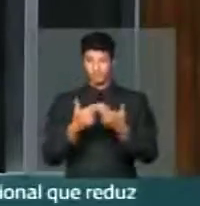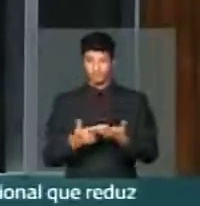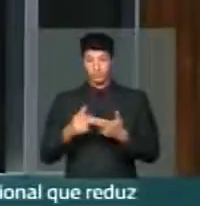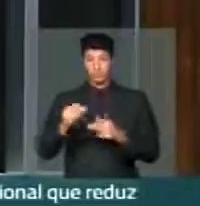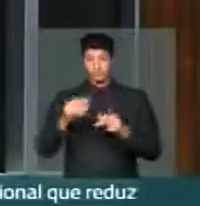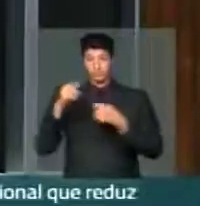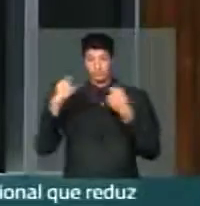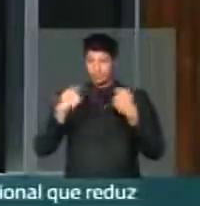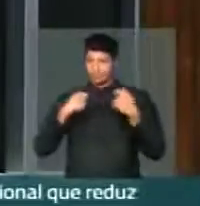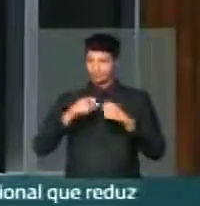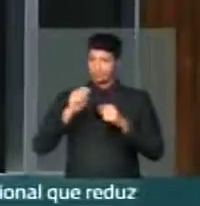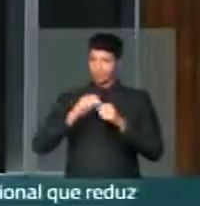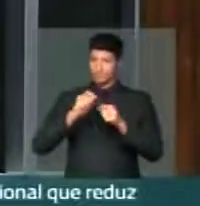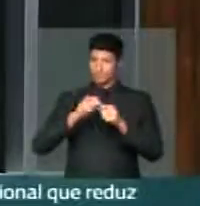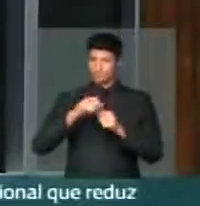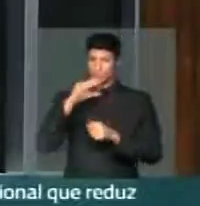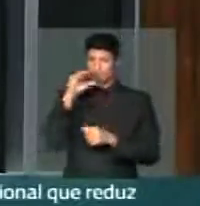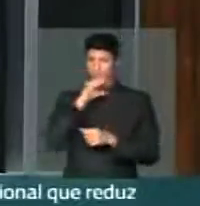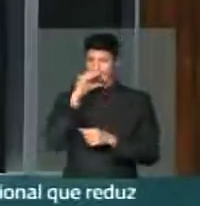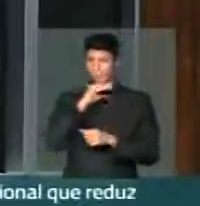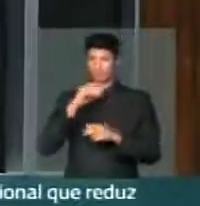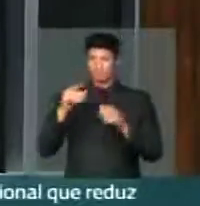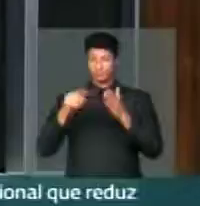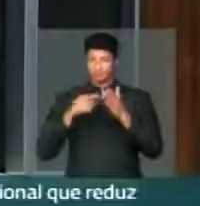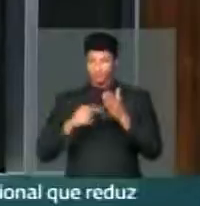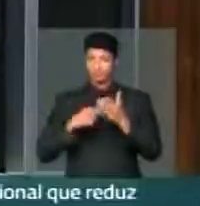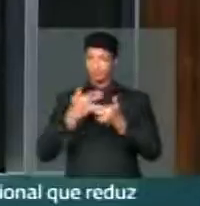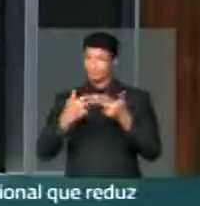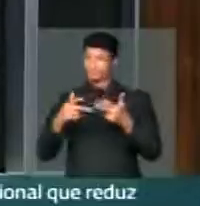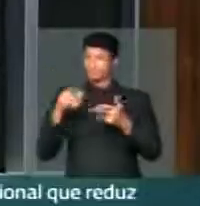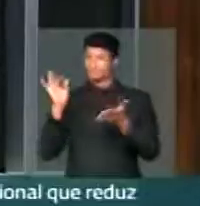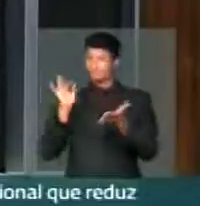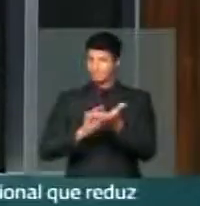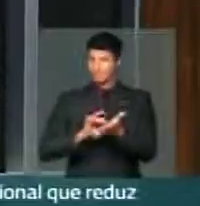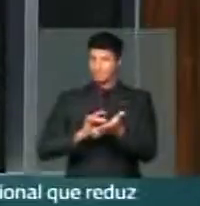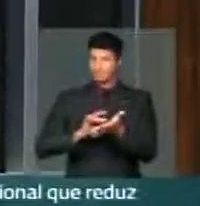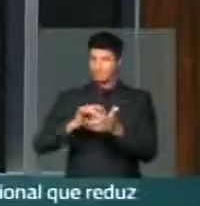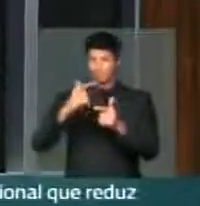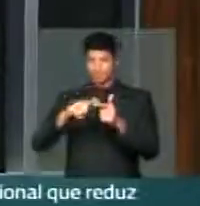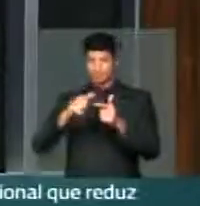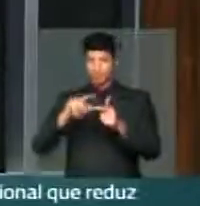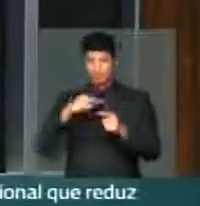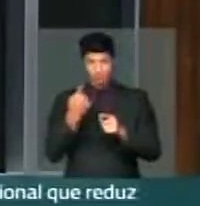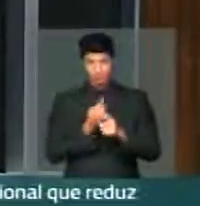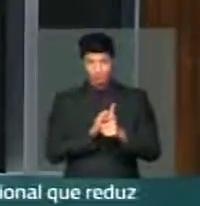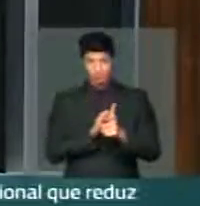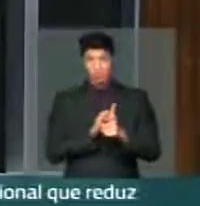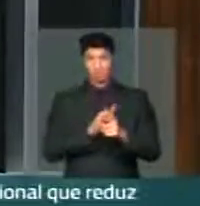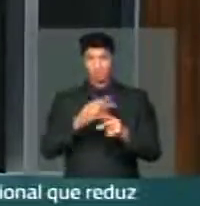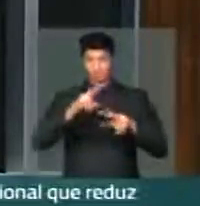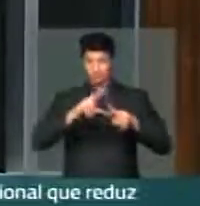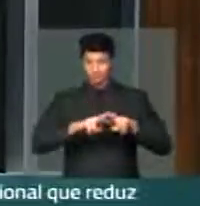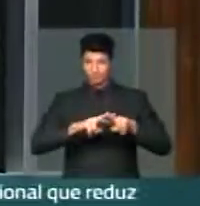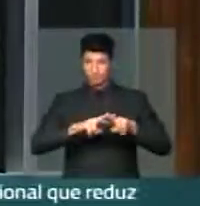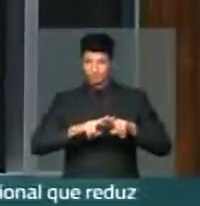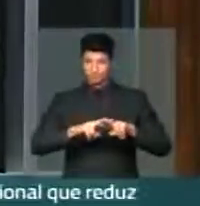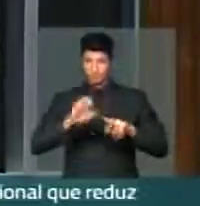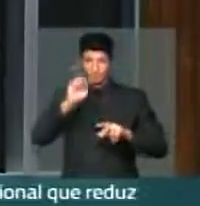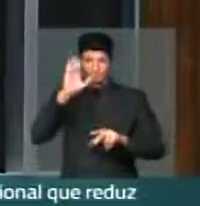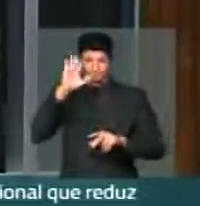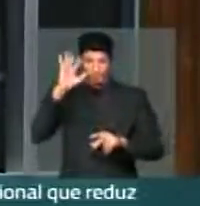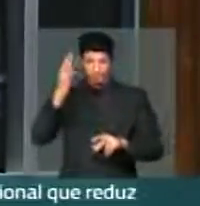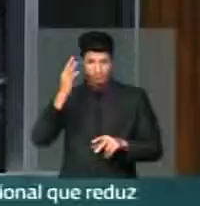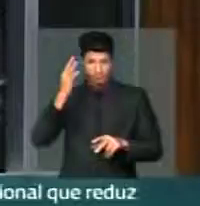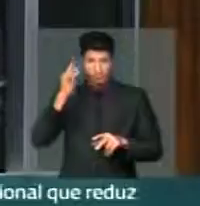que precisamos fazer com urgência é corrigir algo que é incrível, que é a situação de nossas penitenciárias. A